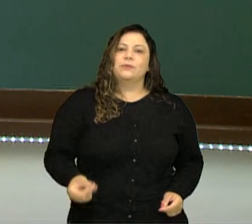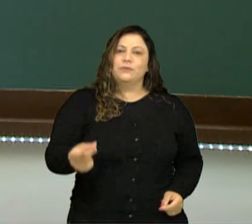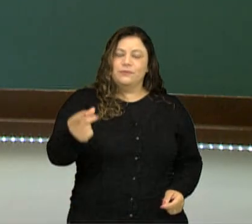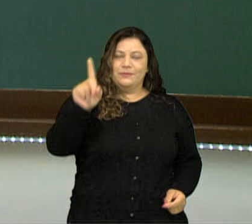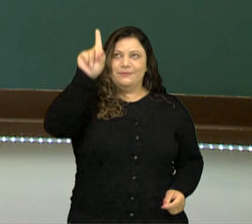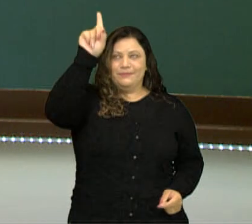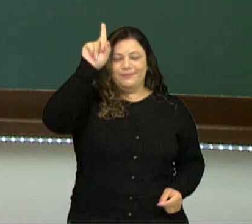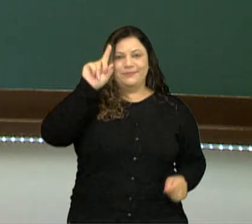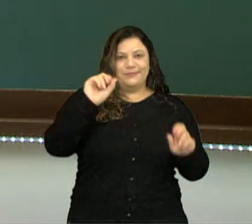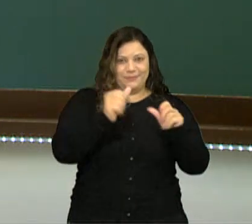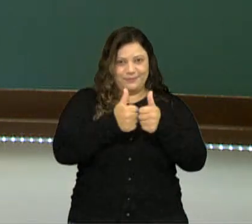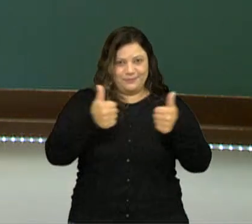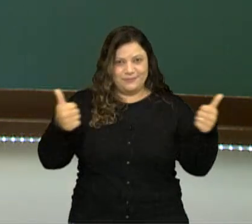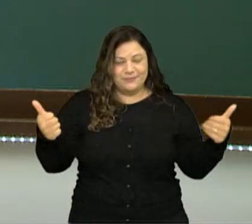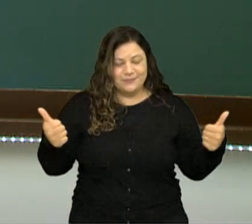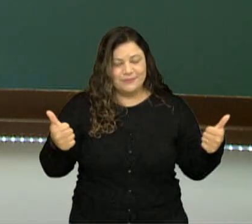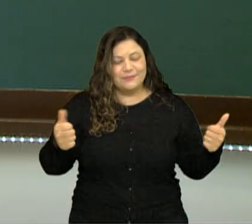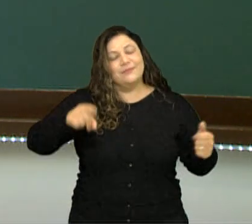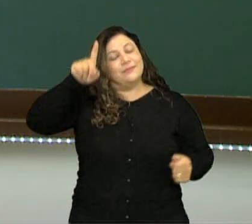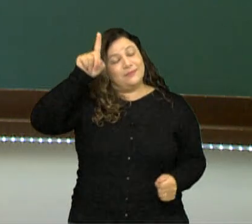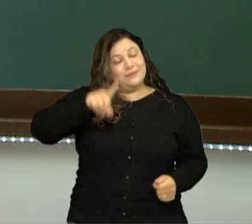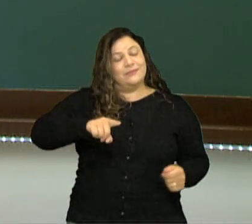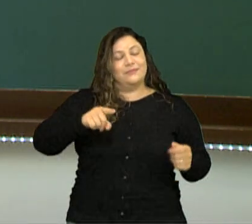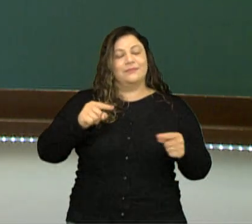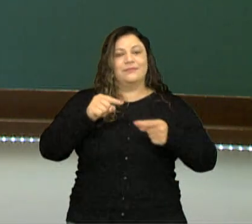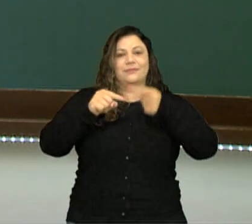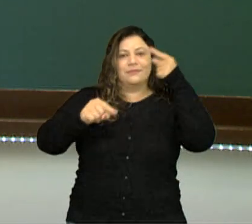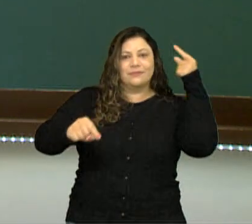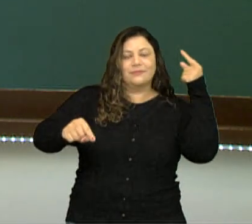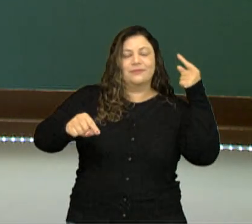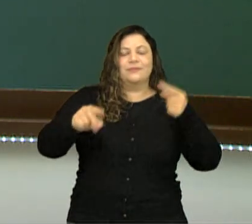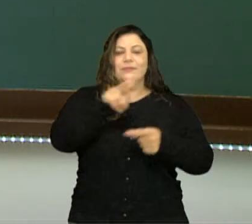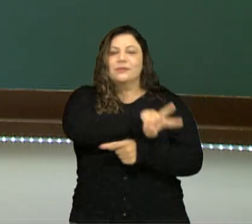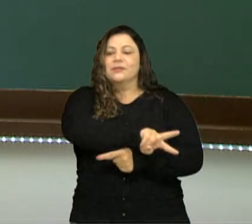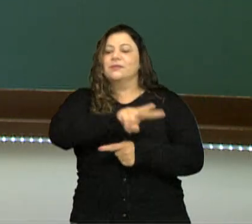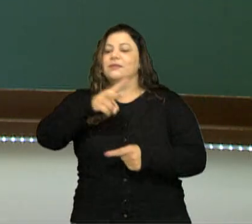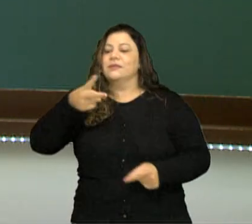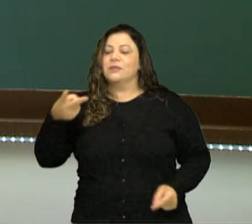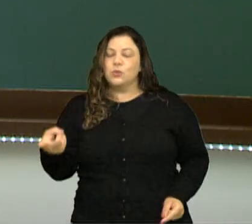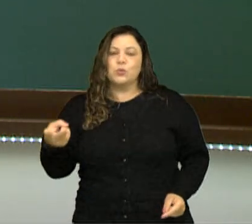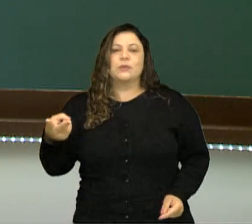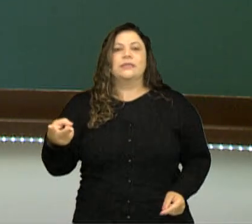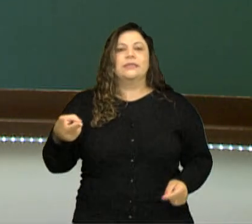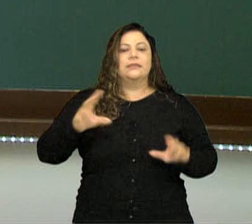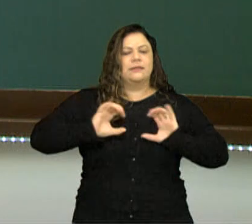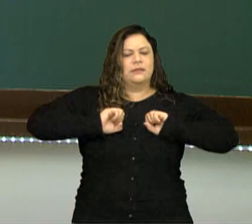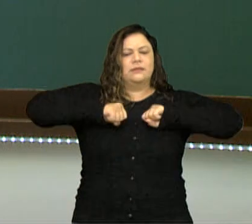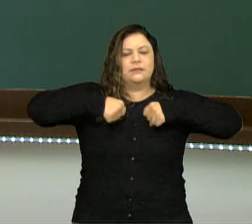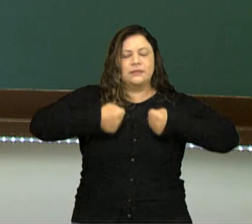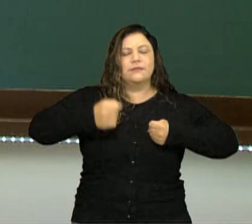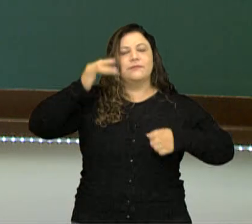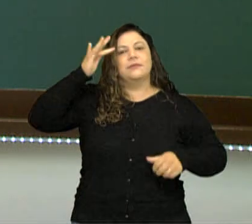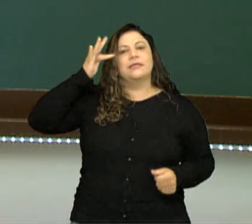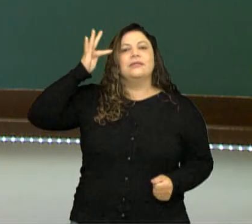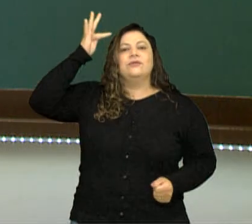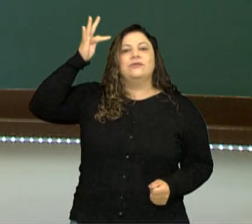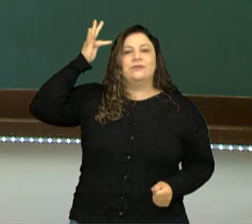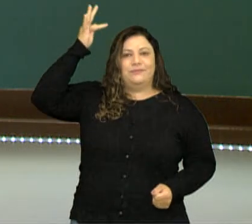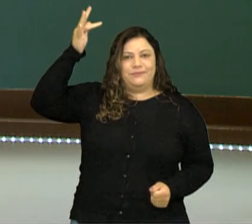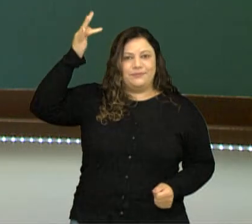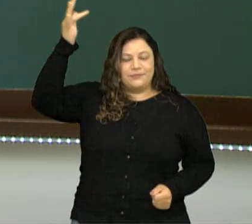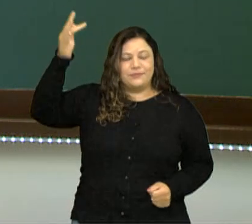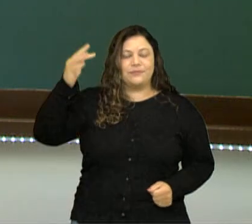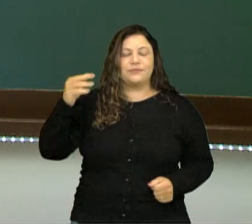Deus. Ok? Isso aí em contraste com a concepção dualista que vinha sendo defendida em filosofia, tanto lá